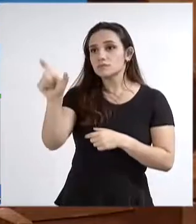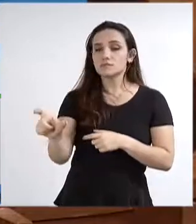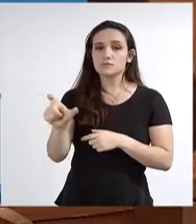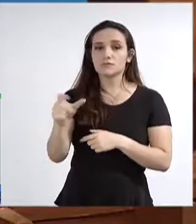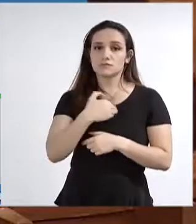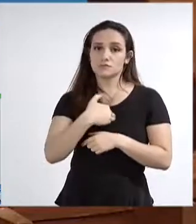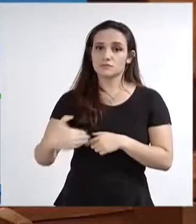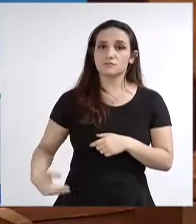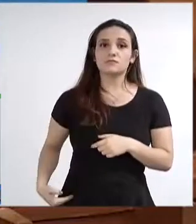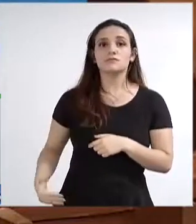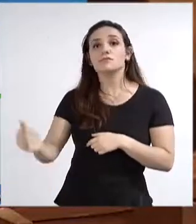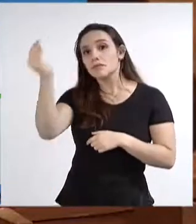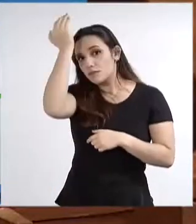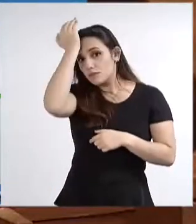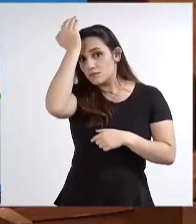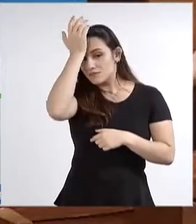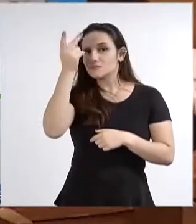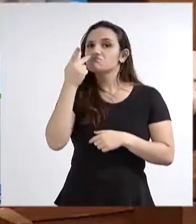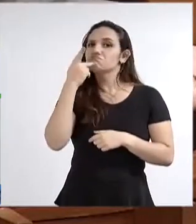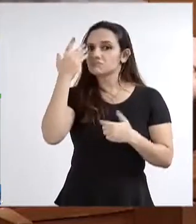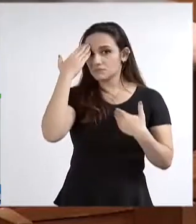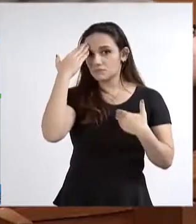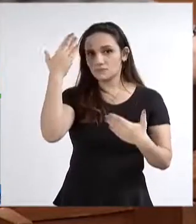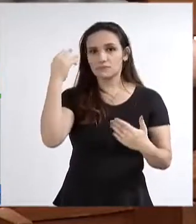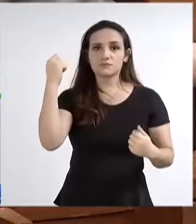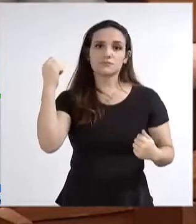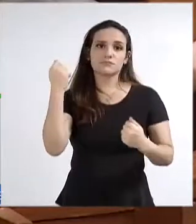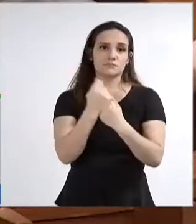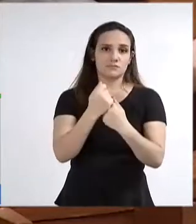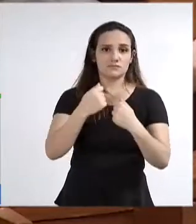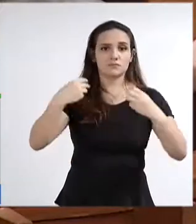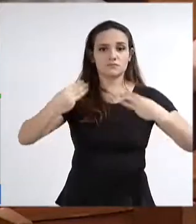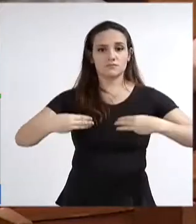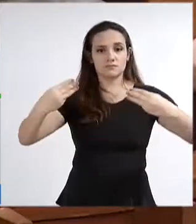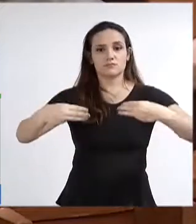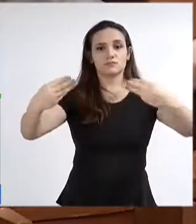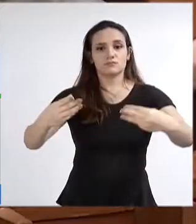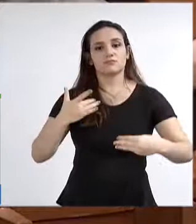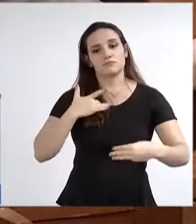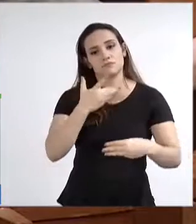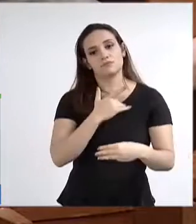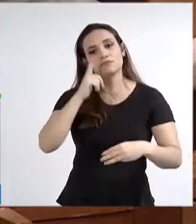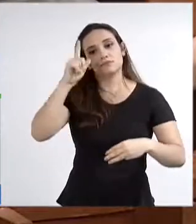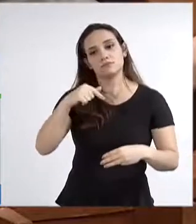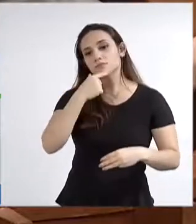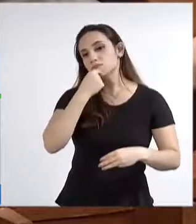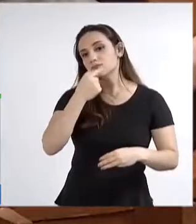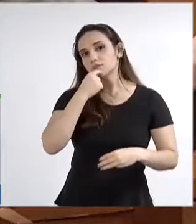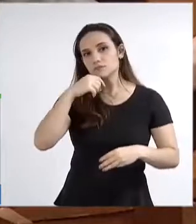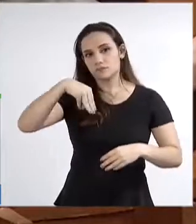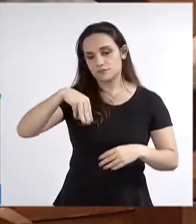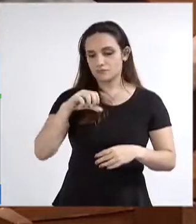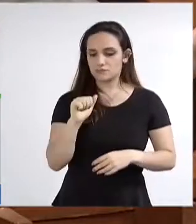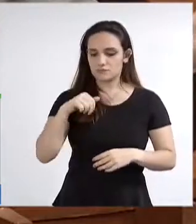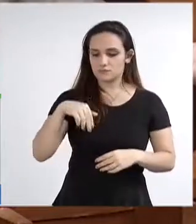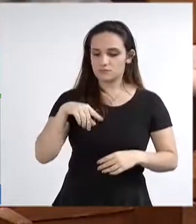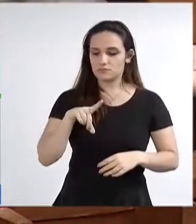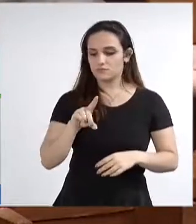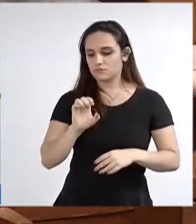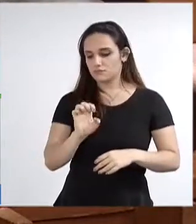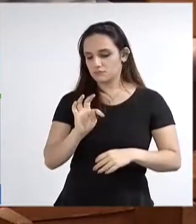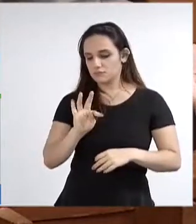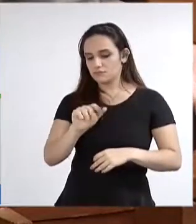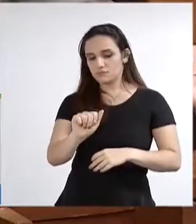destacar o apoio do Ministério da Saúde, na pessoa do ministro Luiz Henrique Mandetta, né,